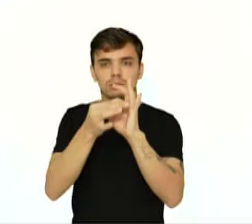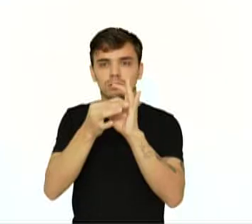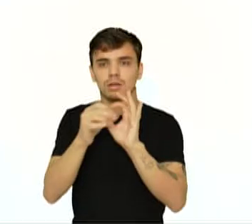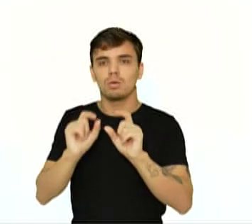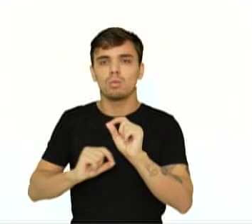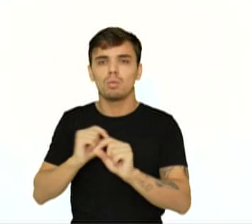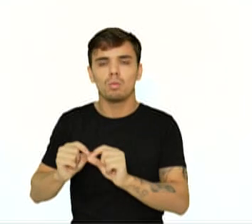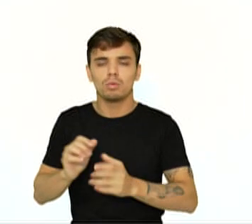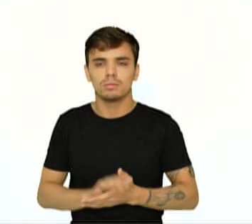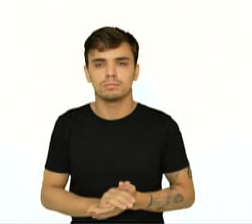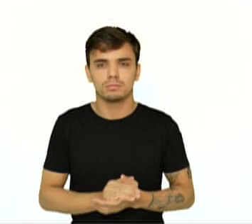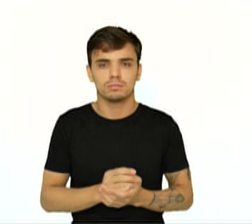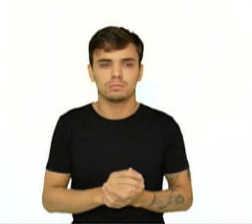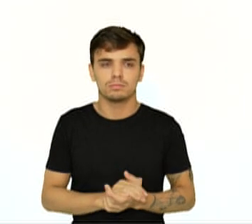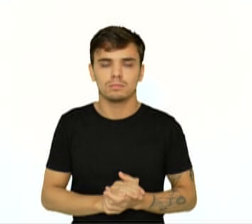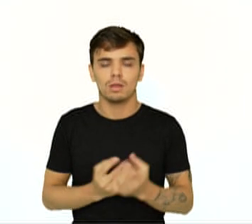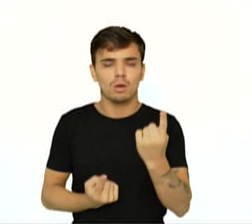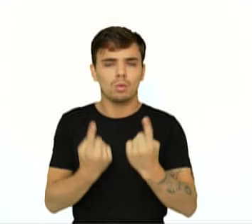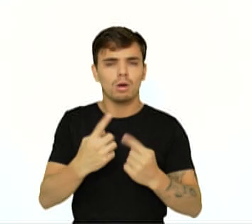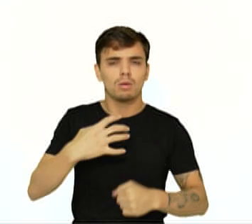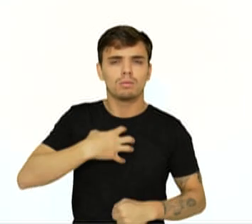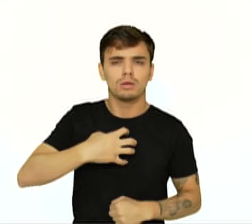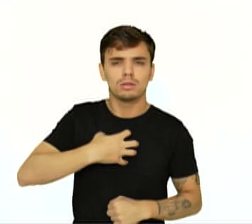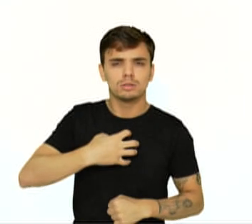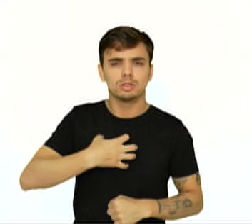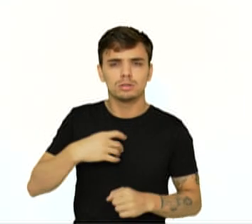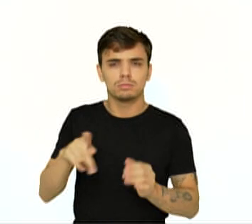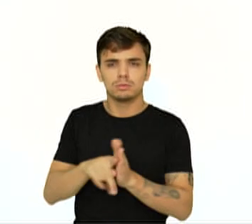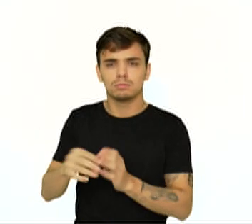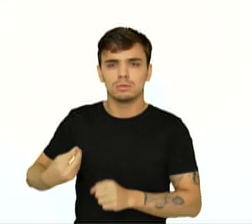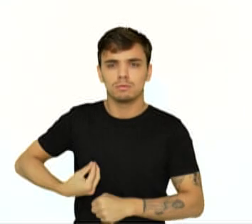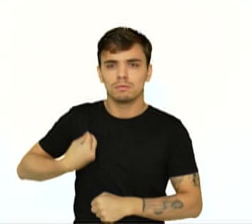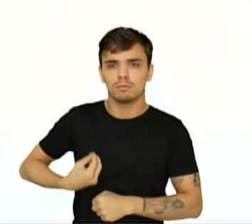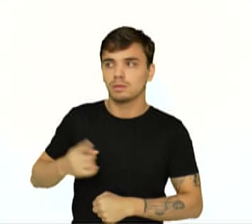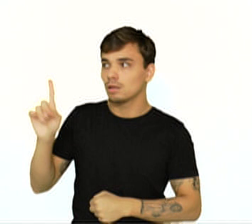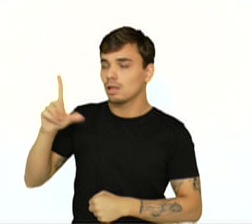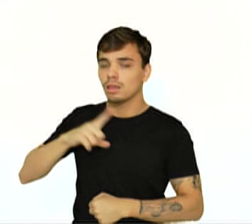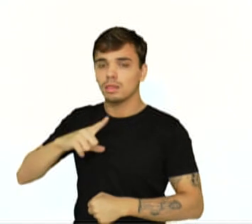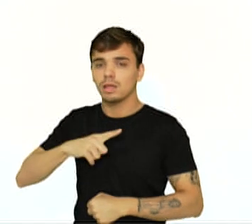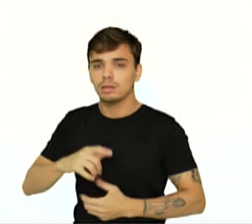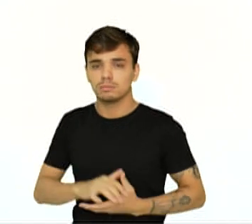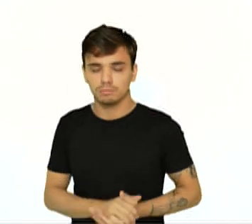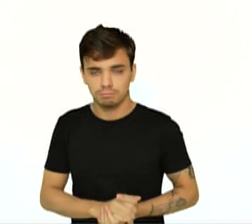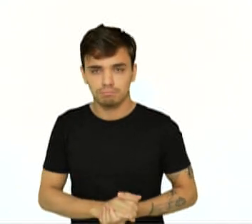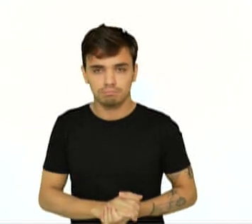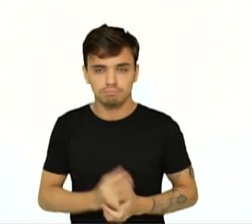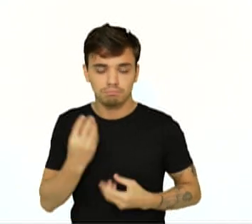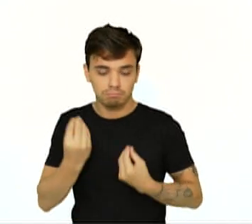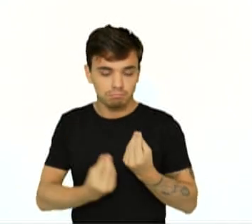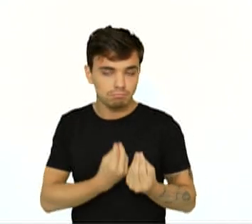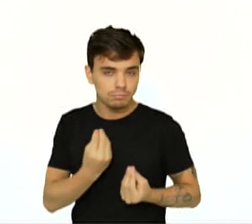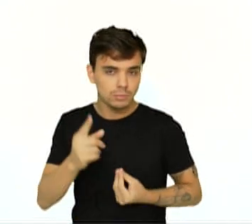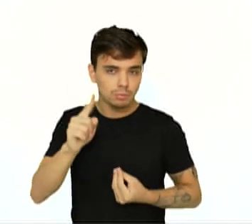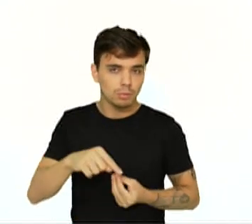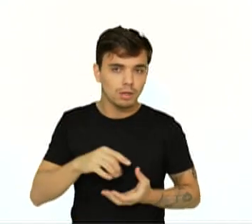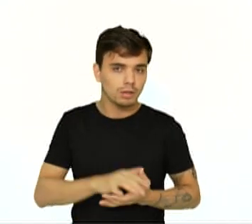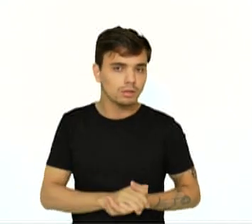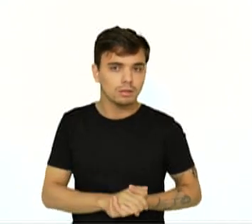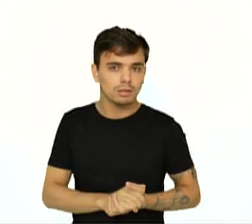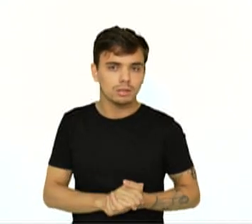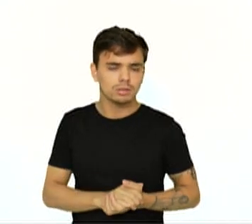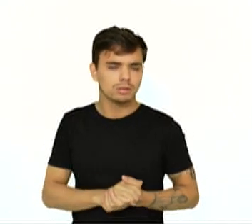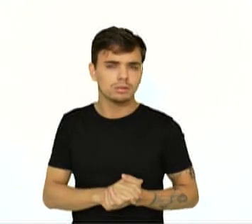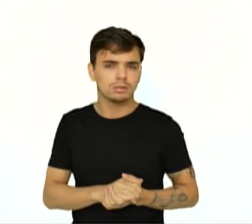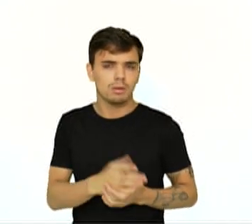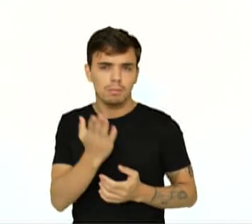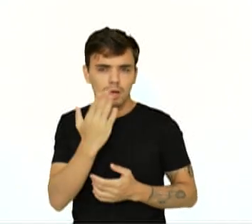contexta, qual é o estilo de vida que Gaturro lleva? Que tipo de vida, que estilo de